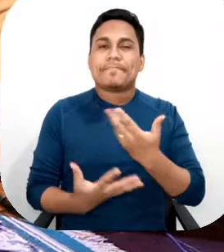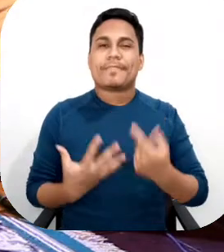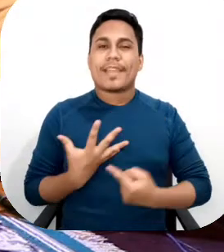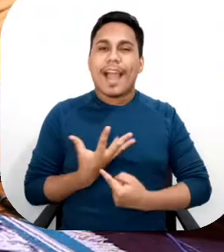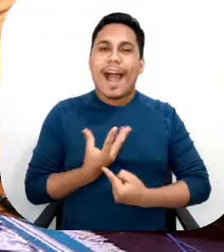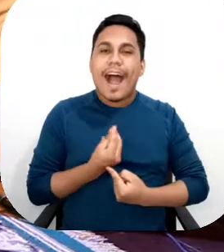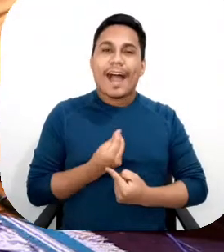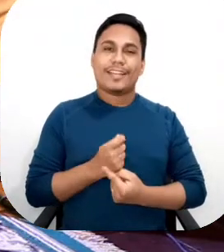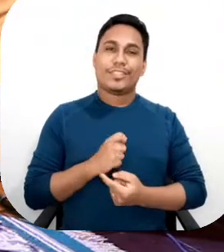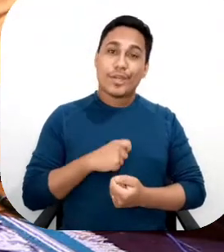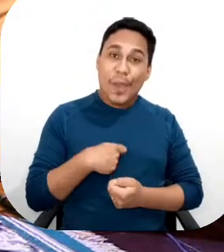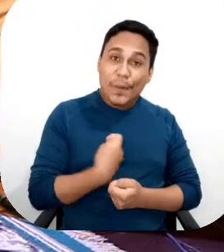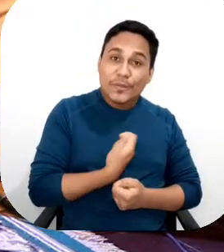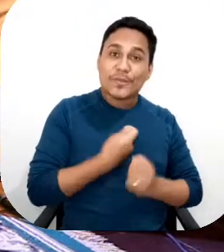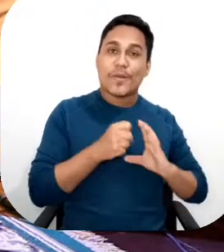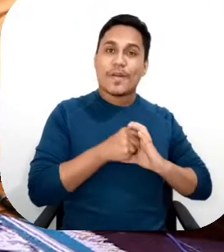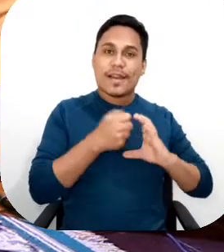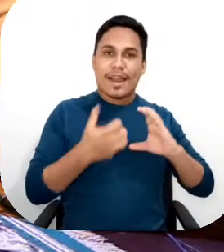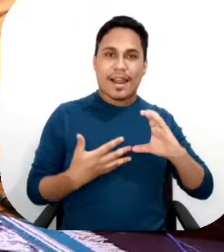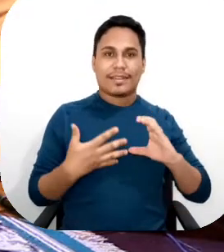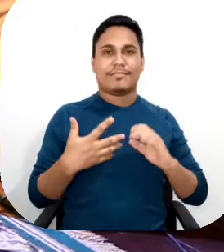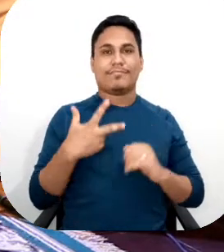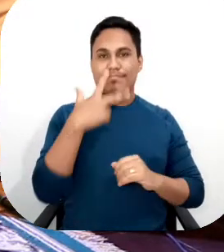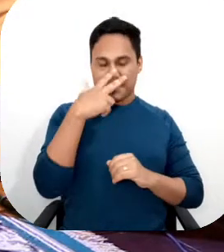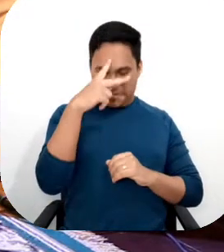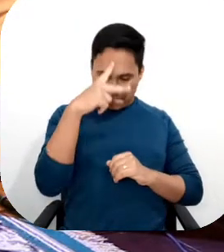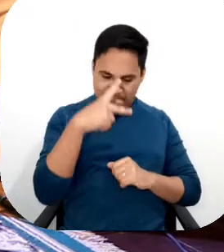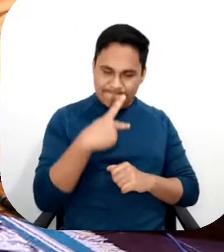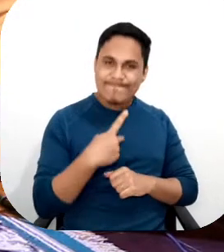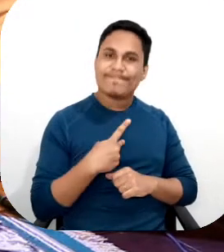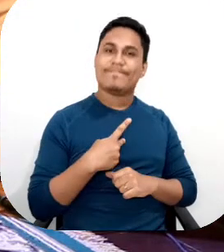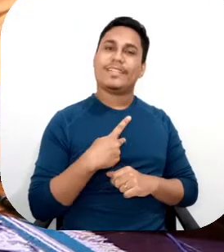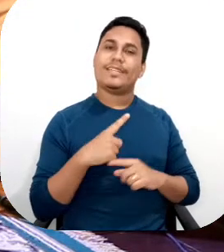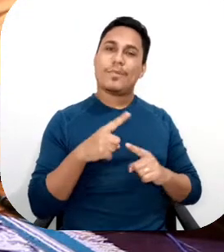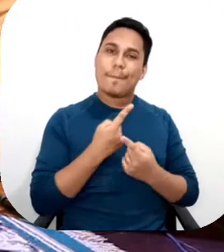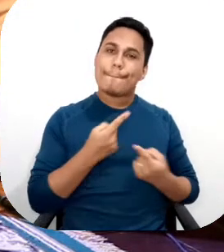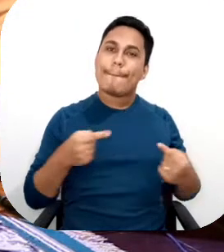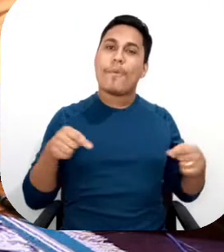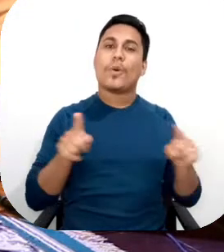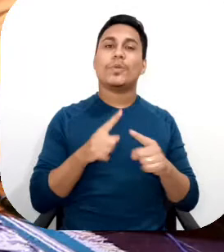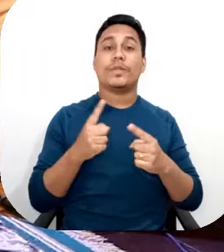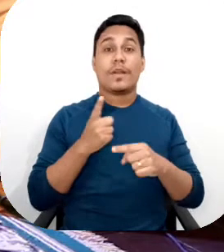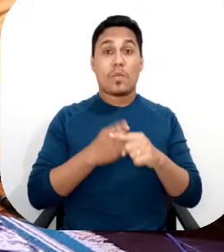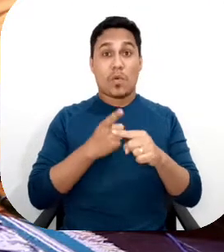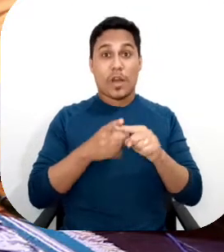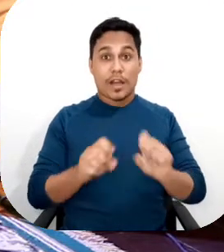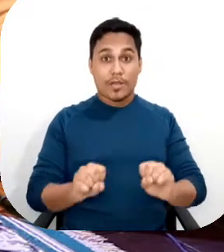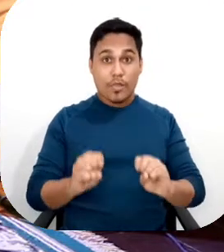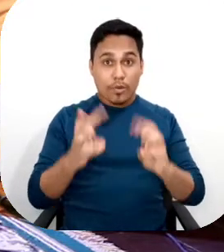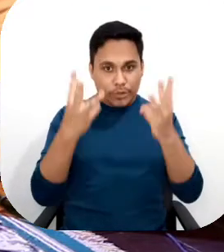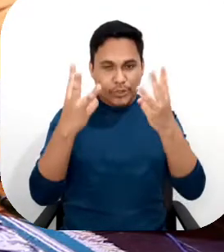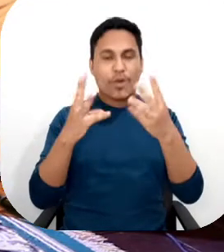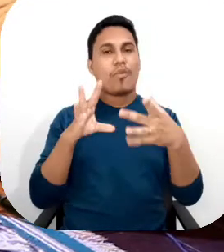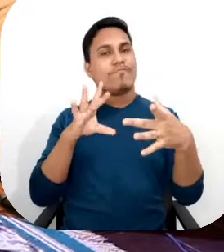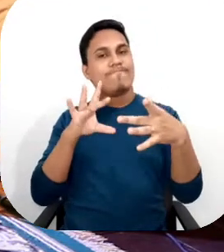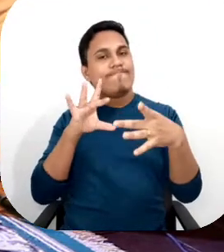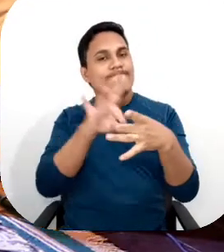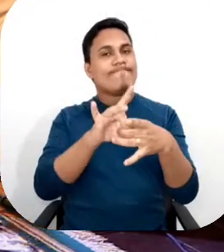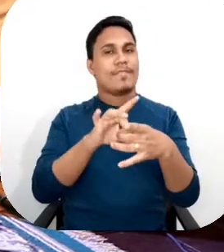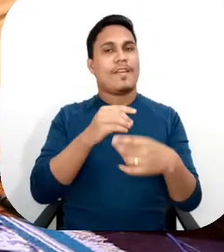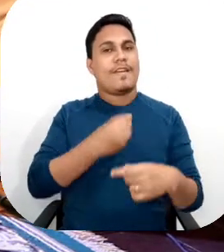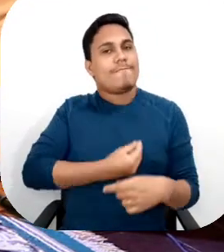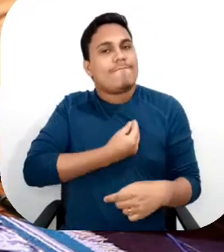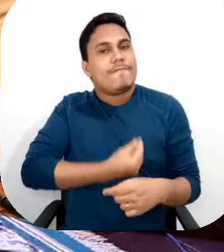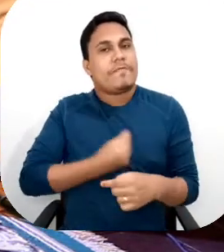né? Com esse show, e às vezes eu penso até ser um alter ego, que é o Preta Punk. Porque nesse show eu tô vivendo isso e acredito que nos